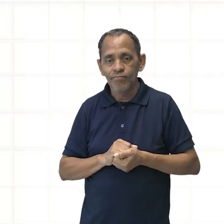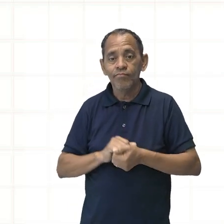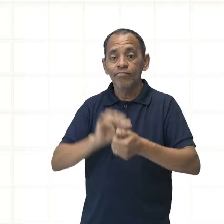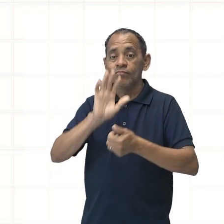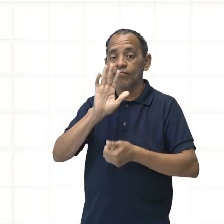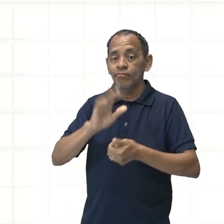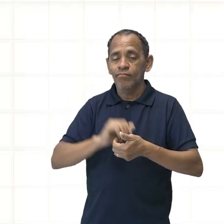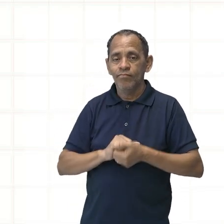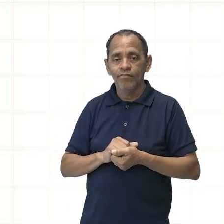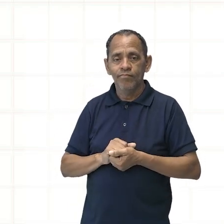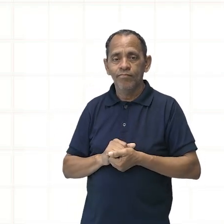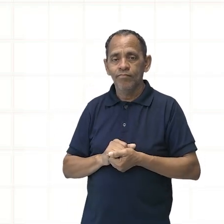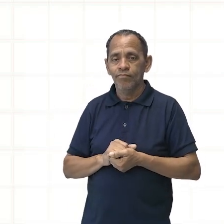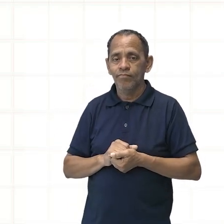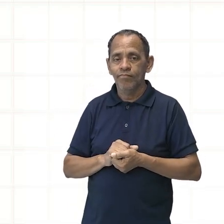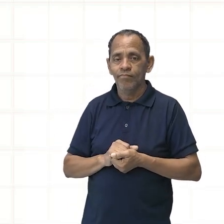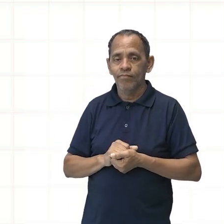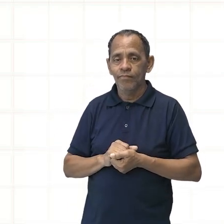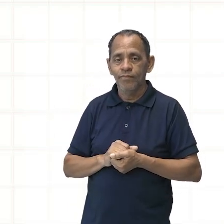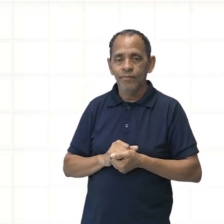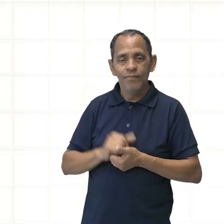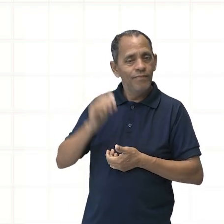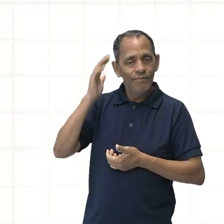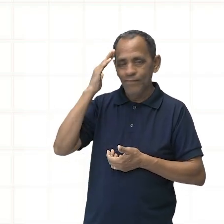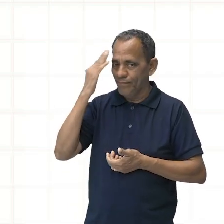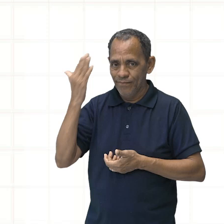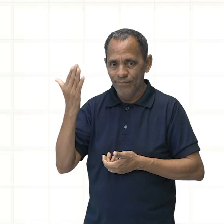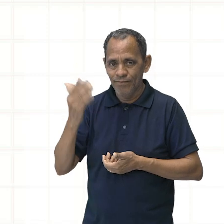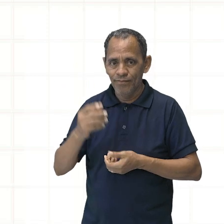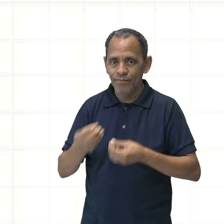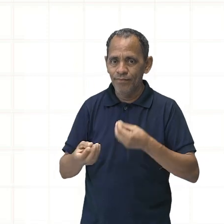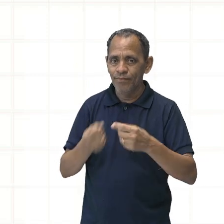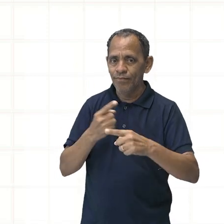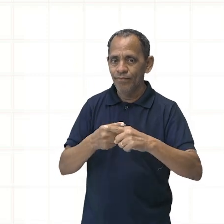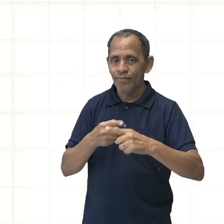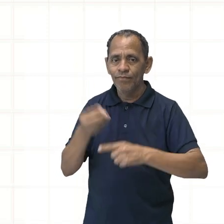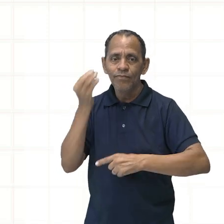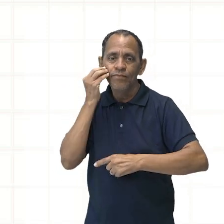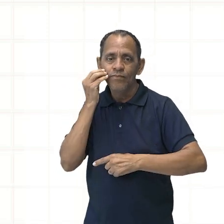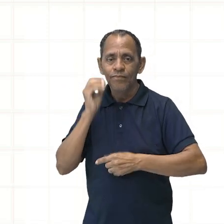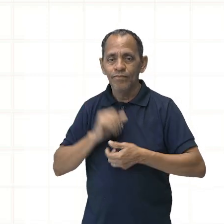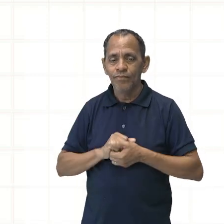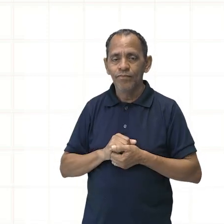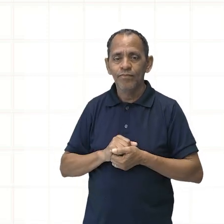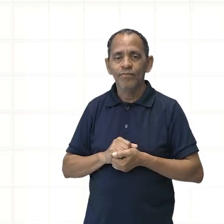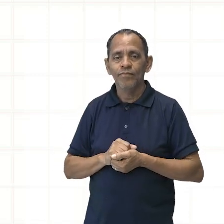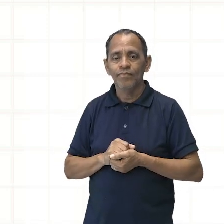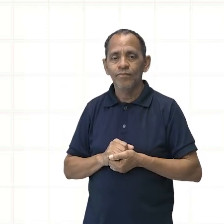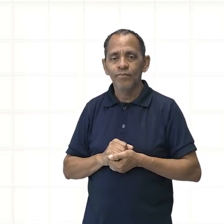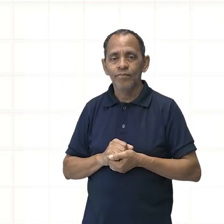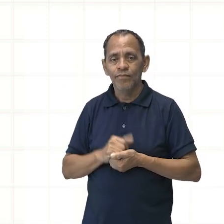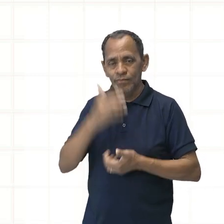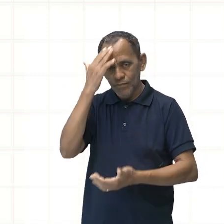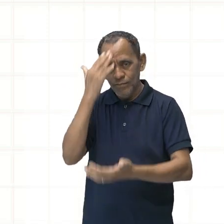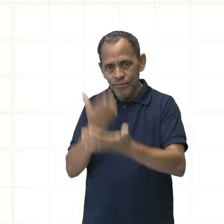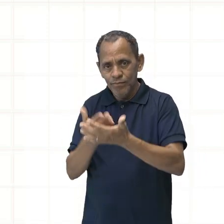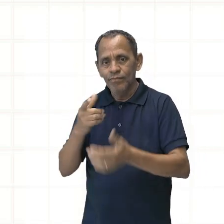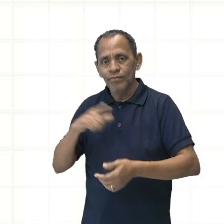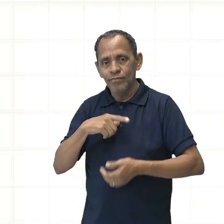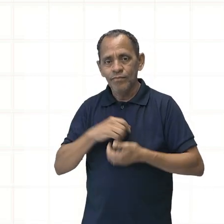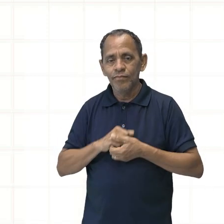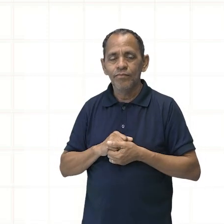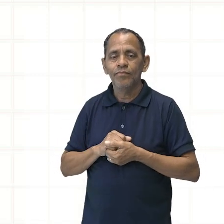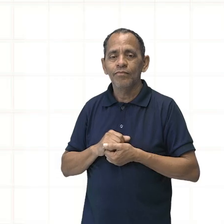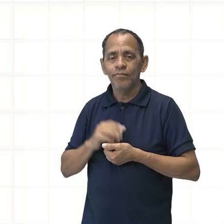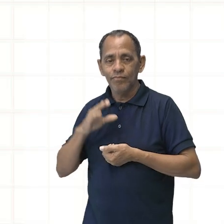Porém, isso não aconteceu, certo? Então, o que eles pensavam, né? Eles esperavam que houvesse ali uma derrota rápida da